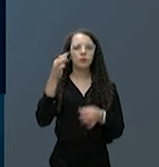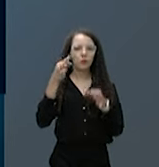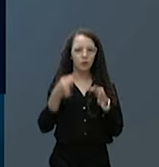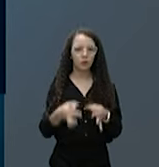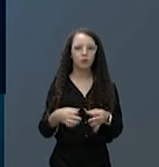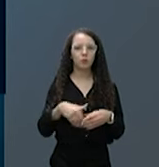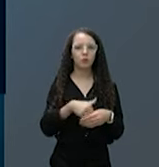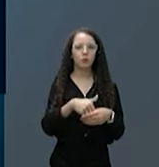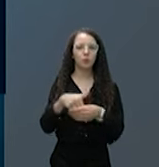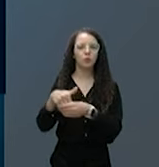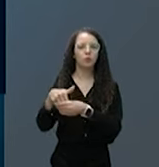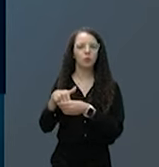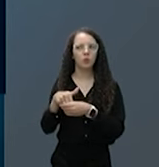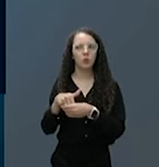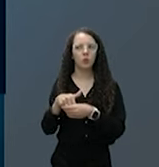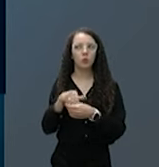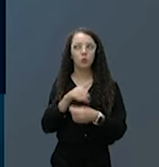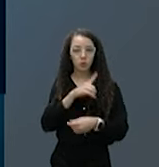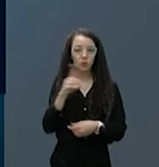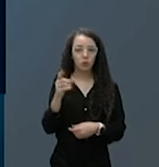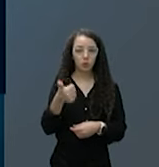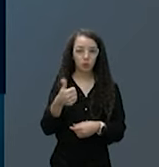19 de dezembro.